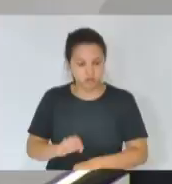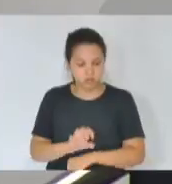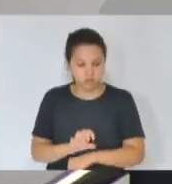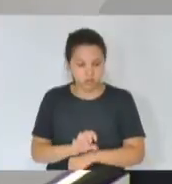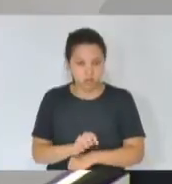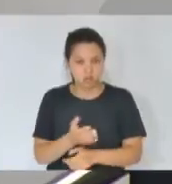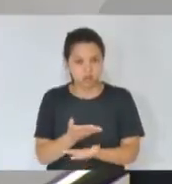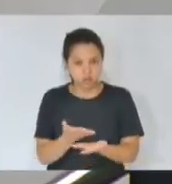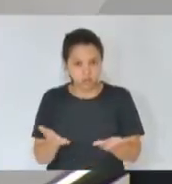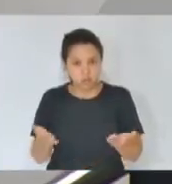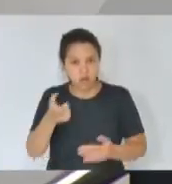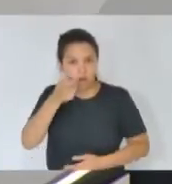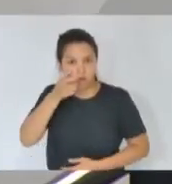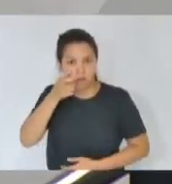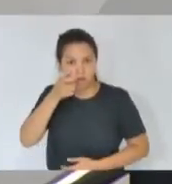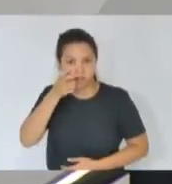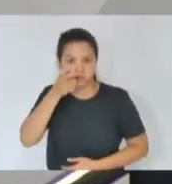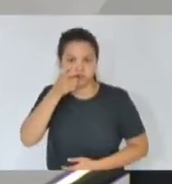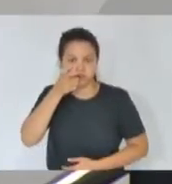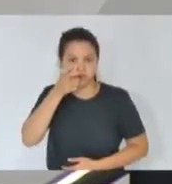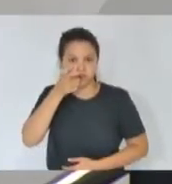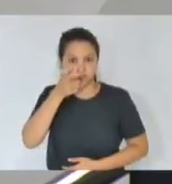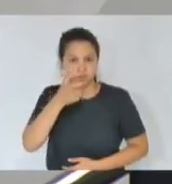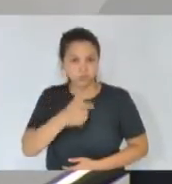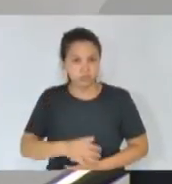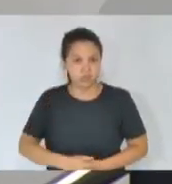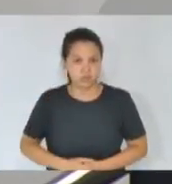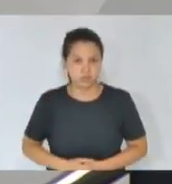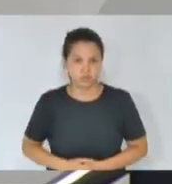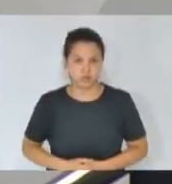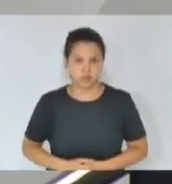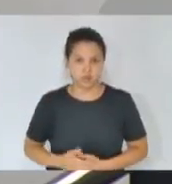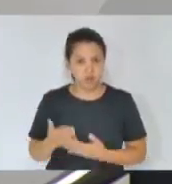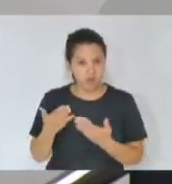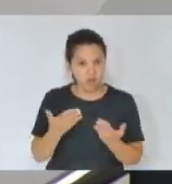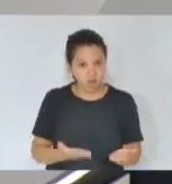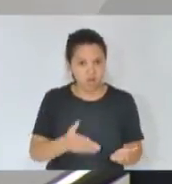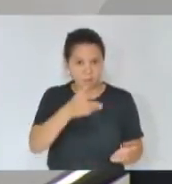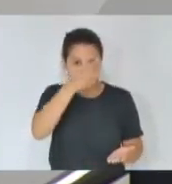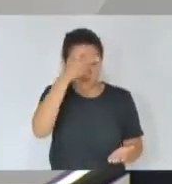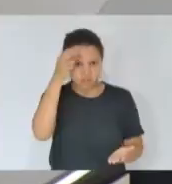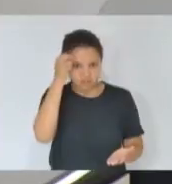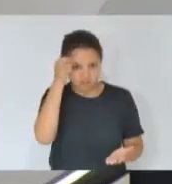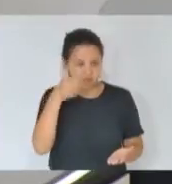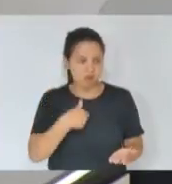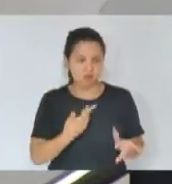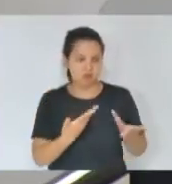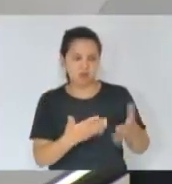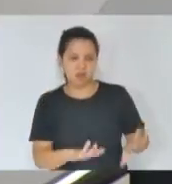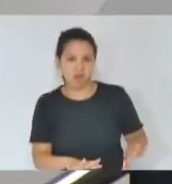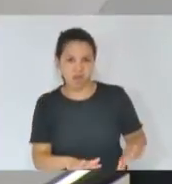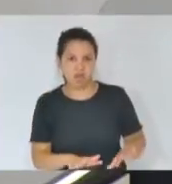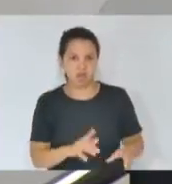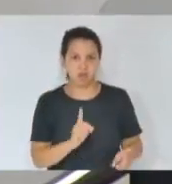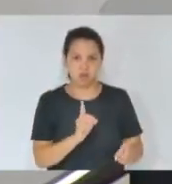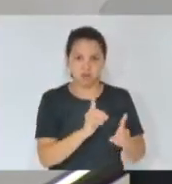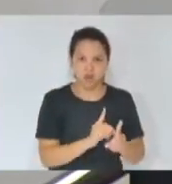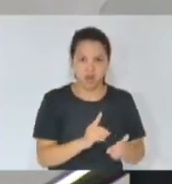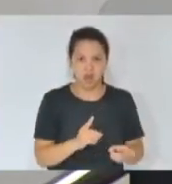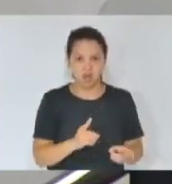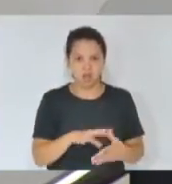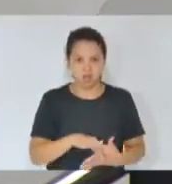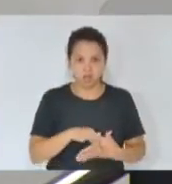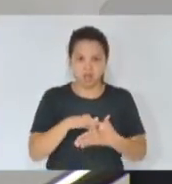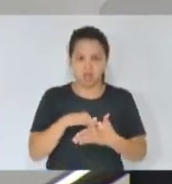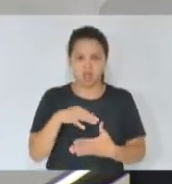acompanhando, não tem como não atender prefeito, não tem como não atender liderança política, não tem como não